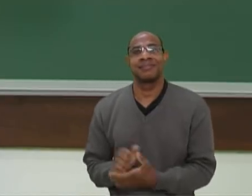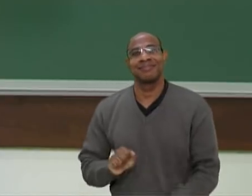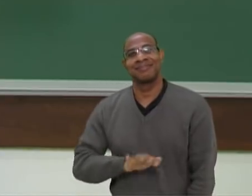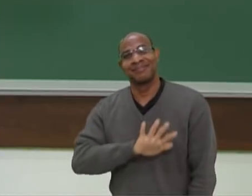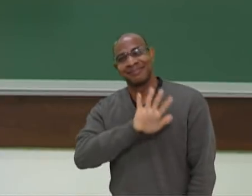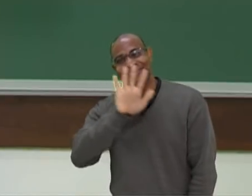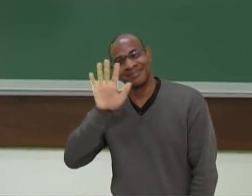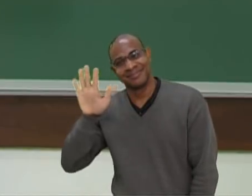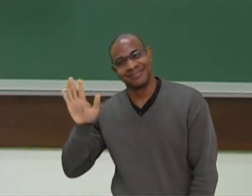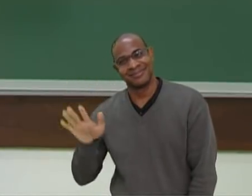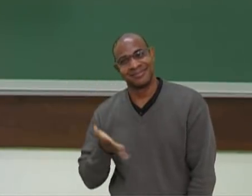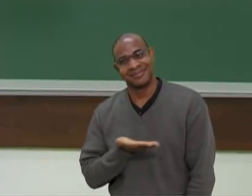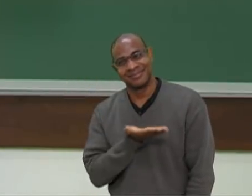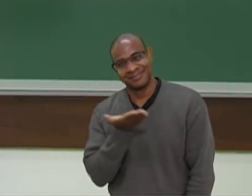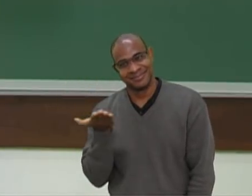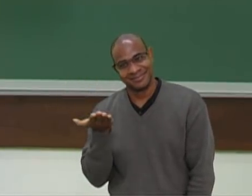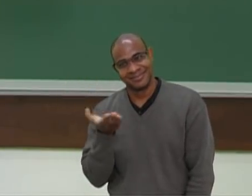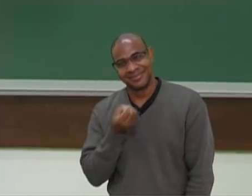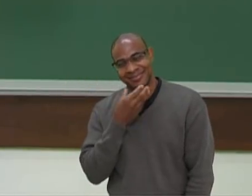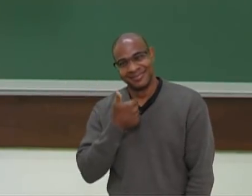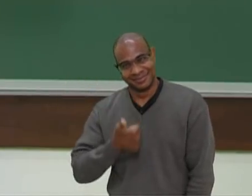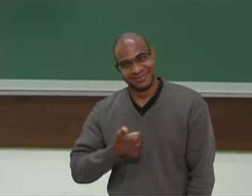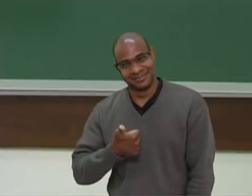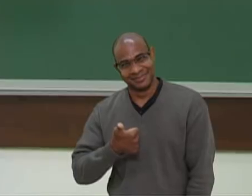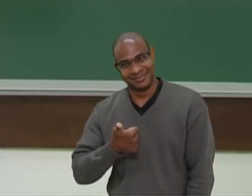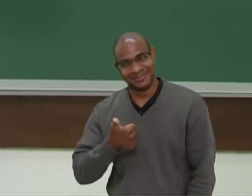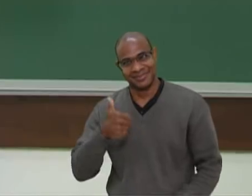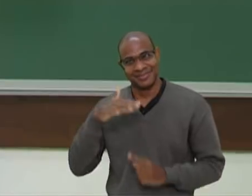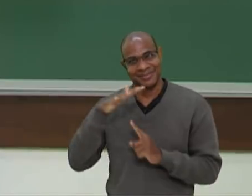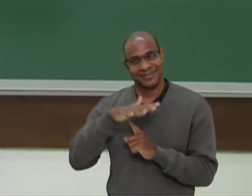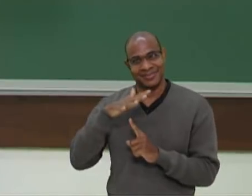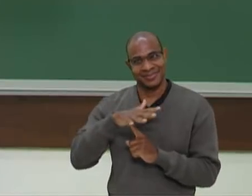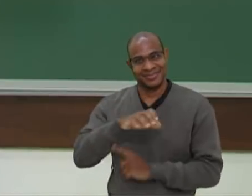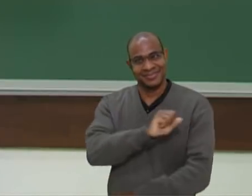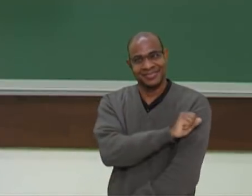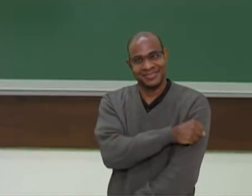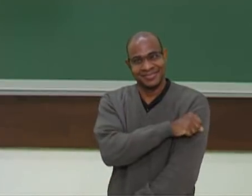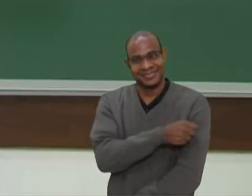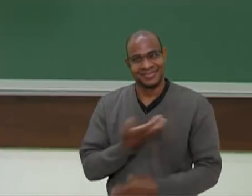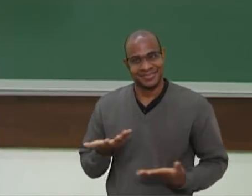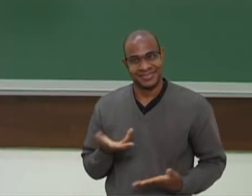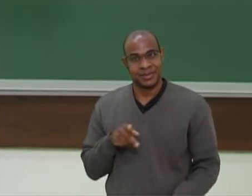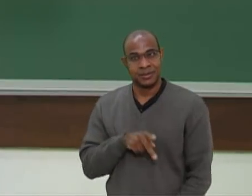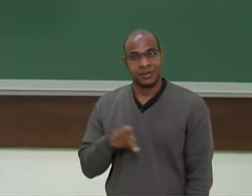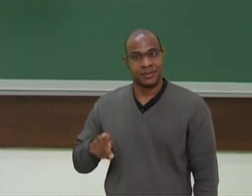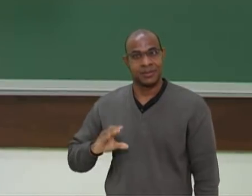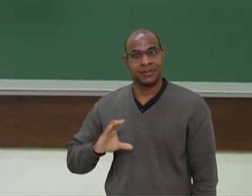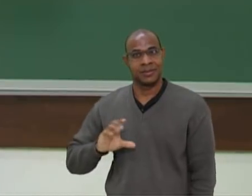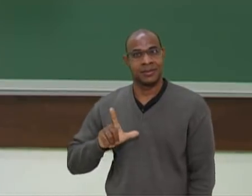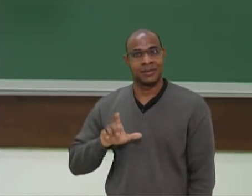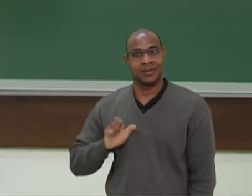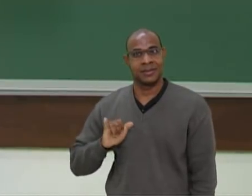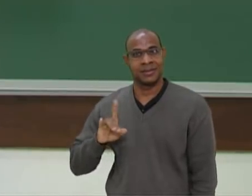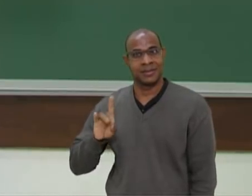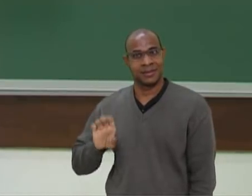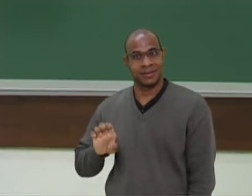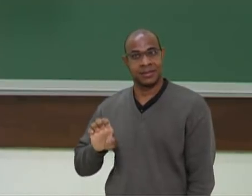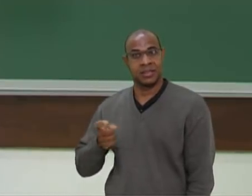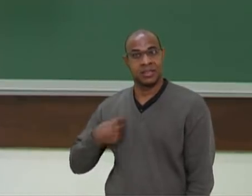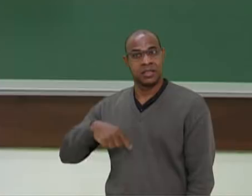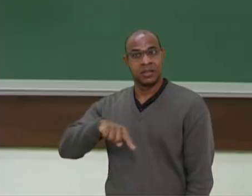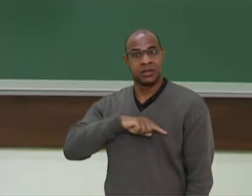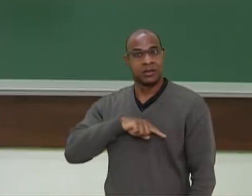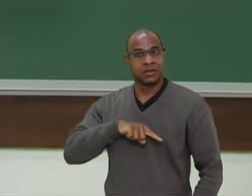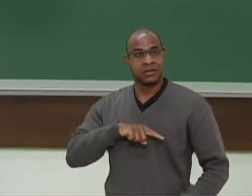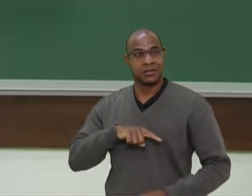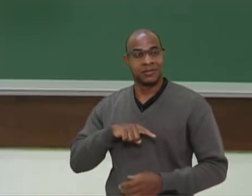Oi, gente, tudo bem? Tudo bem, alunos do Paraná, do 8º ano? Eu sou a professora Cleide e nós estamos